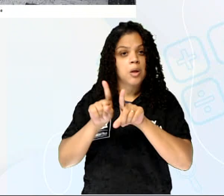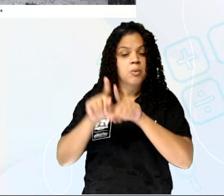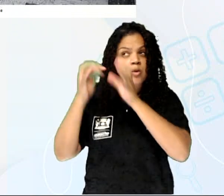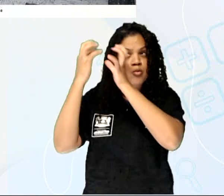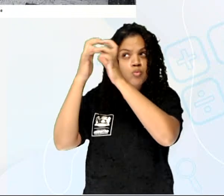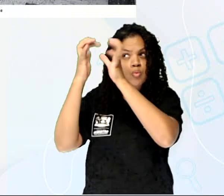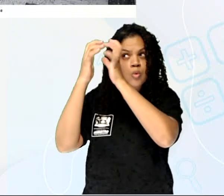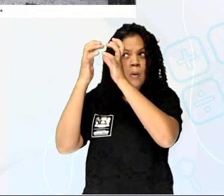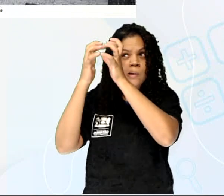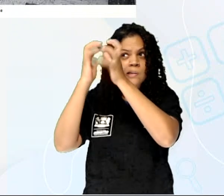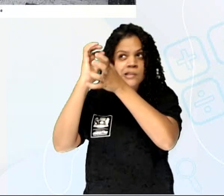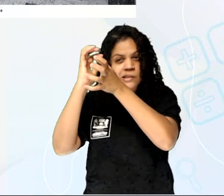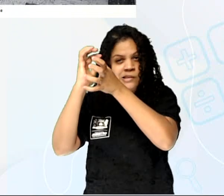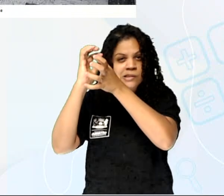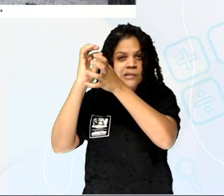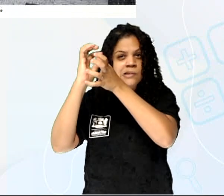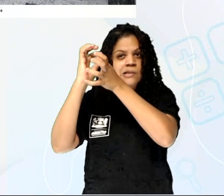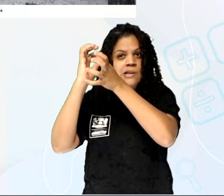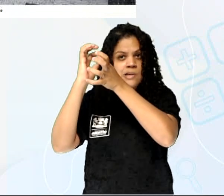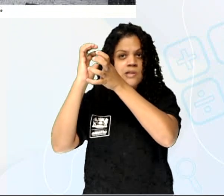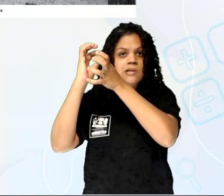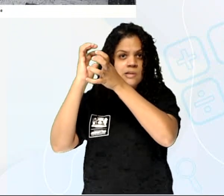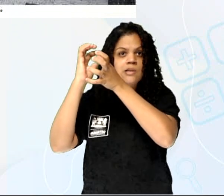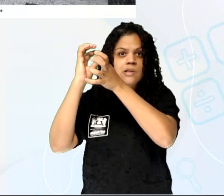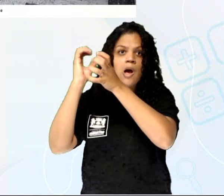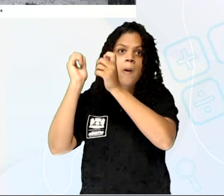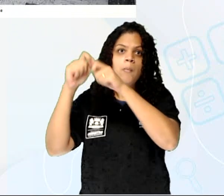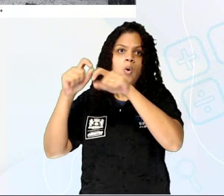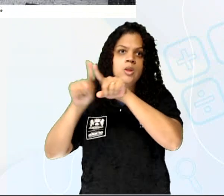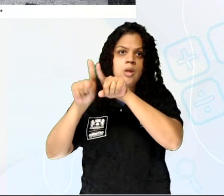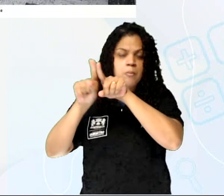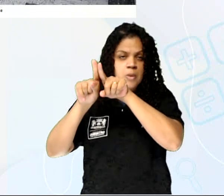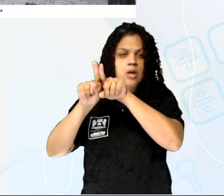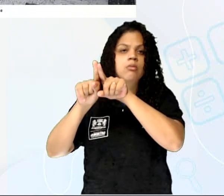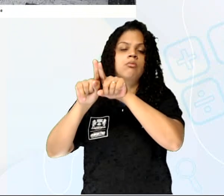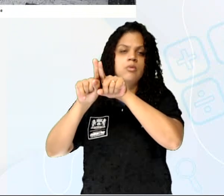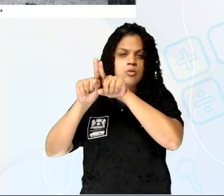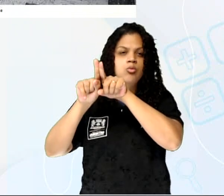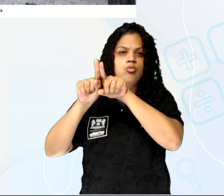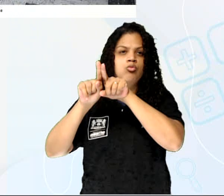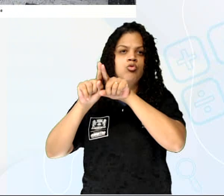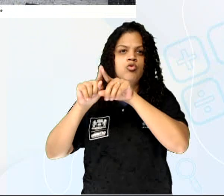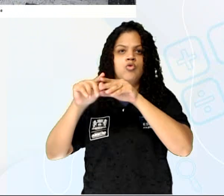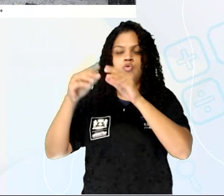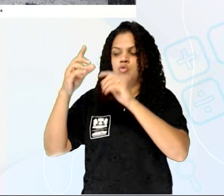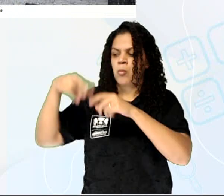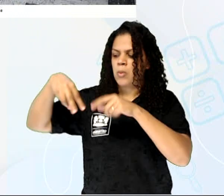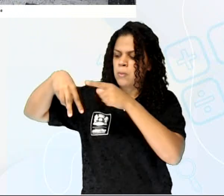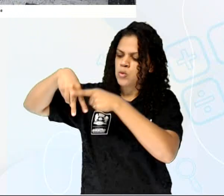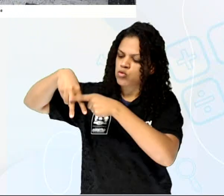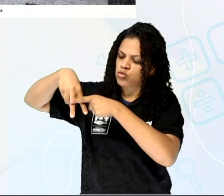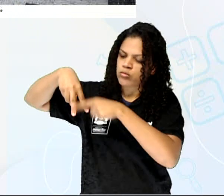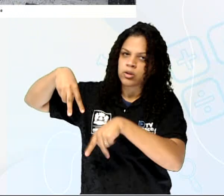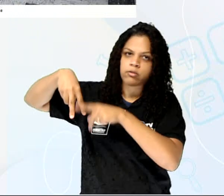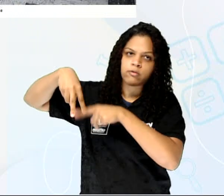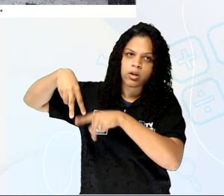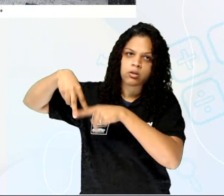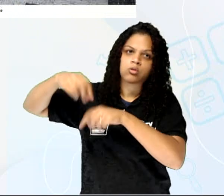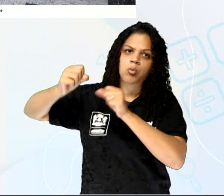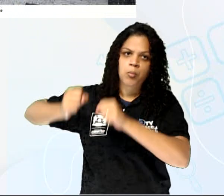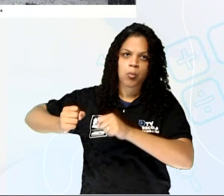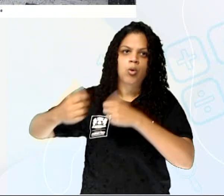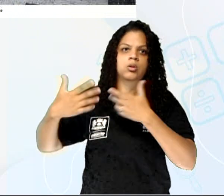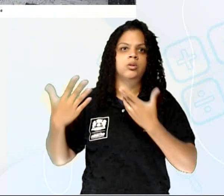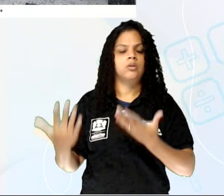provoca paralisia em um dos membros inferiores. A doença pode ser mortal se forem infectadas as células